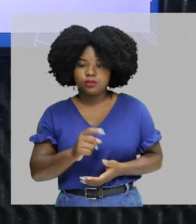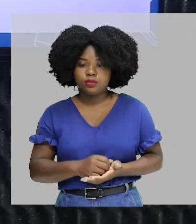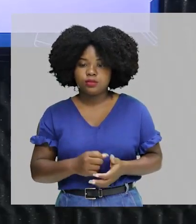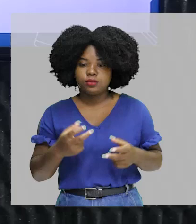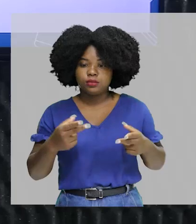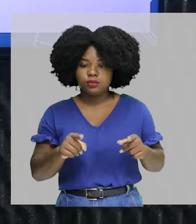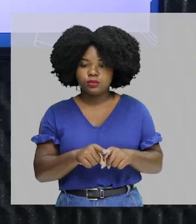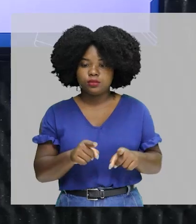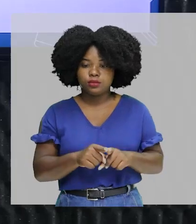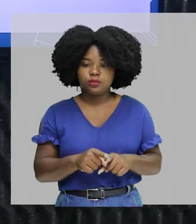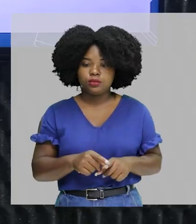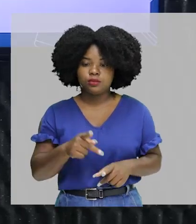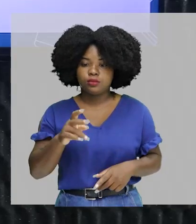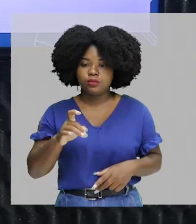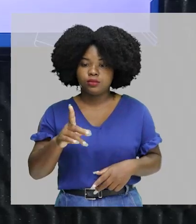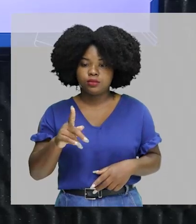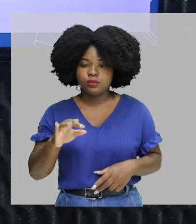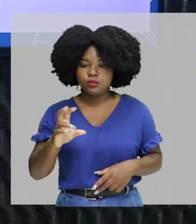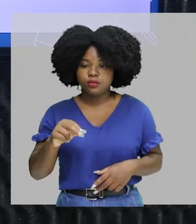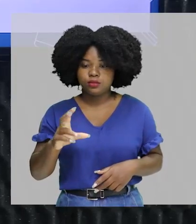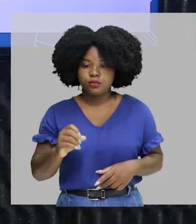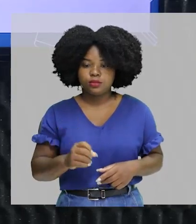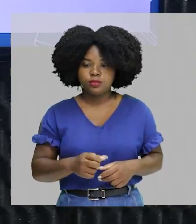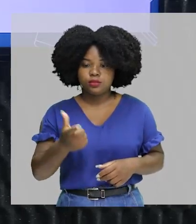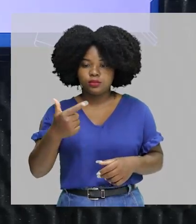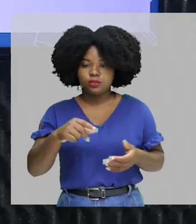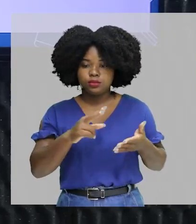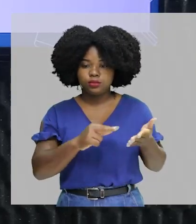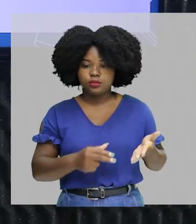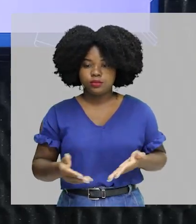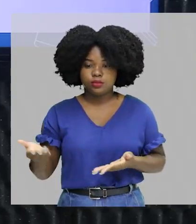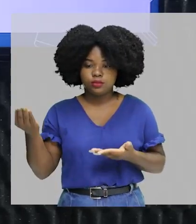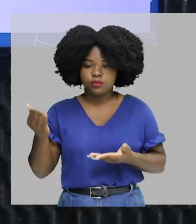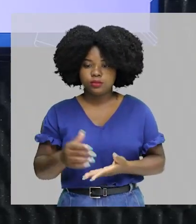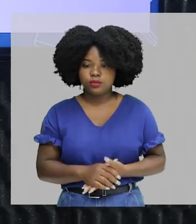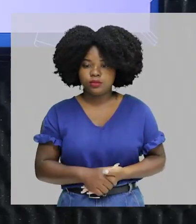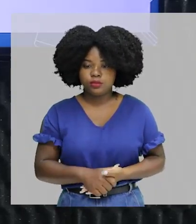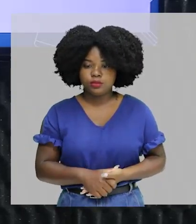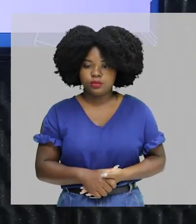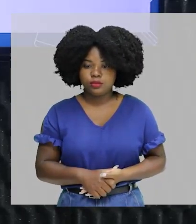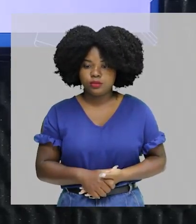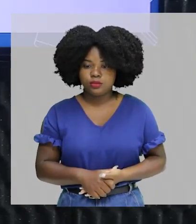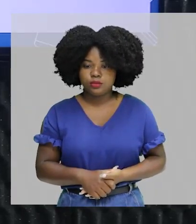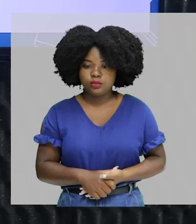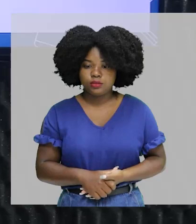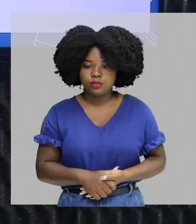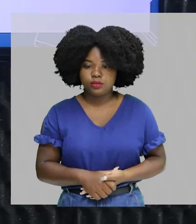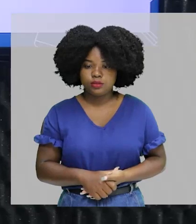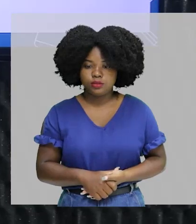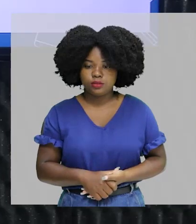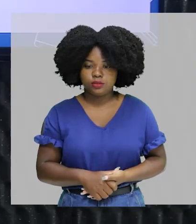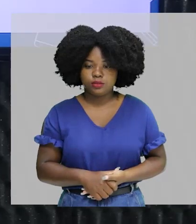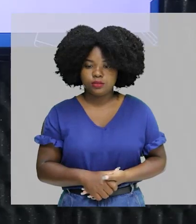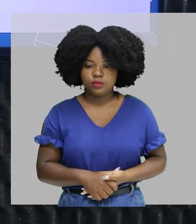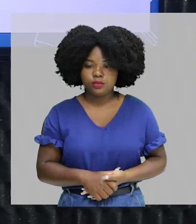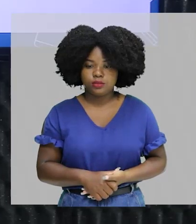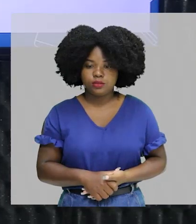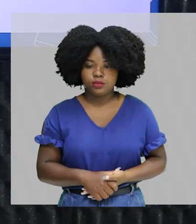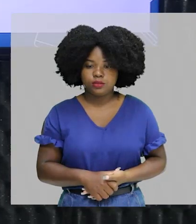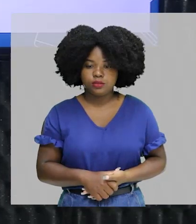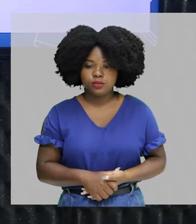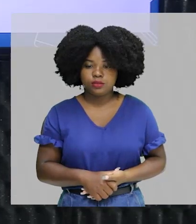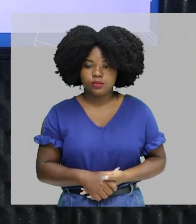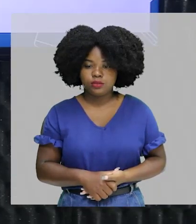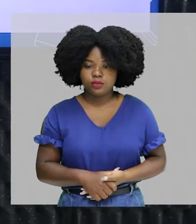mar. O sistema hidrovascular, também denominado de ambulacral, é